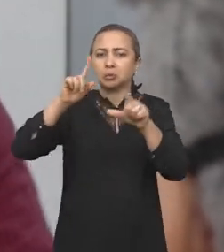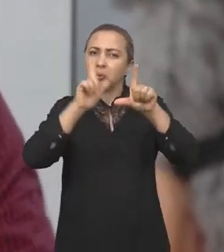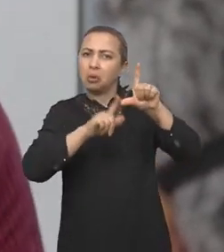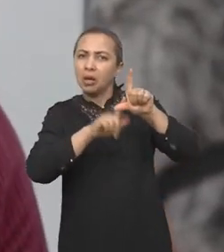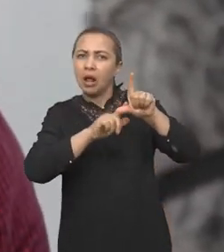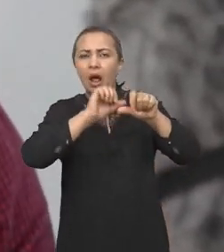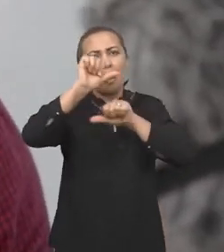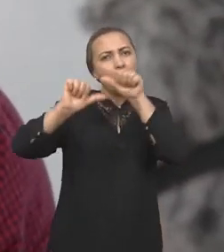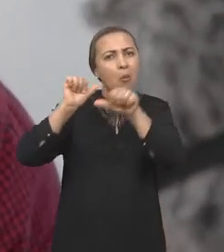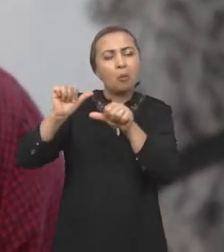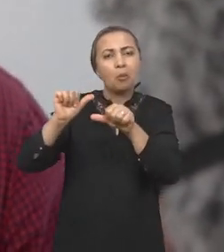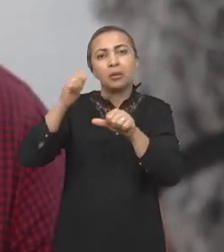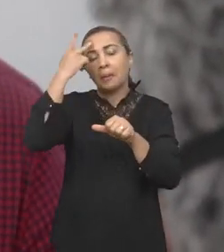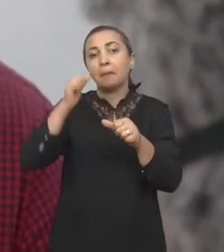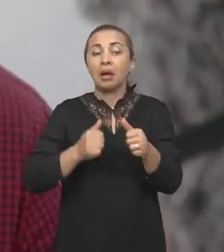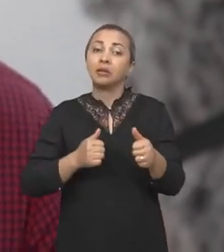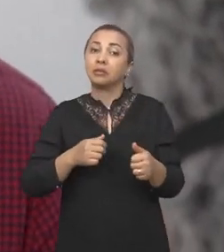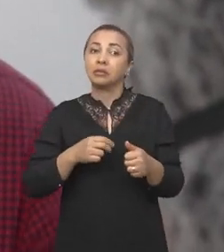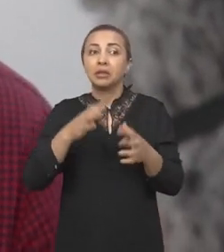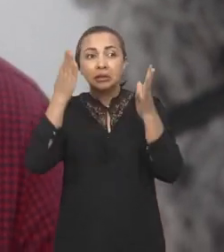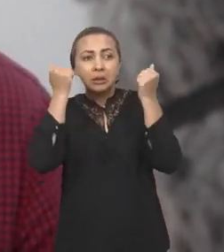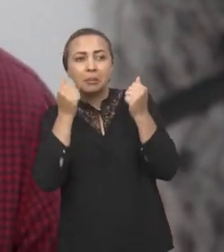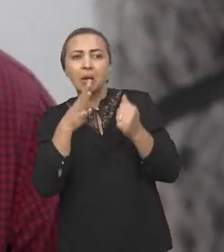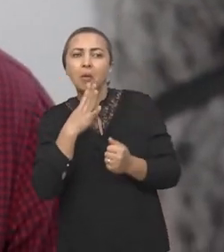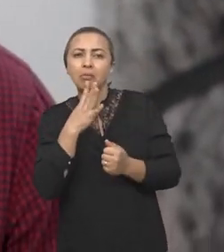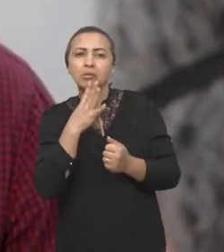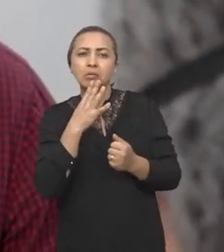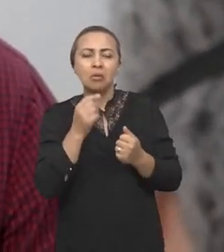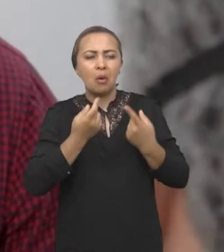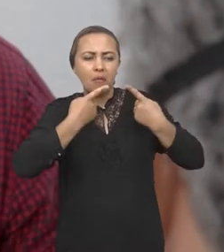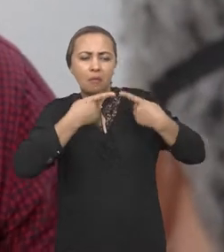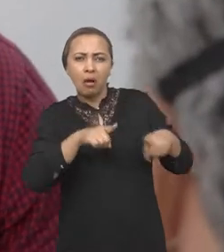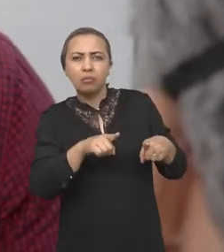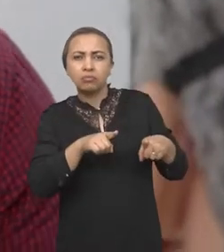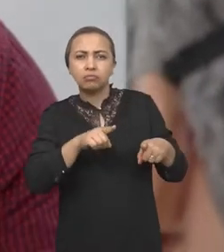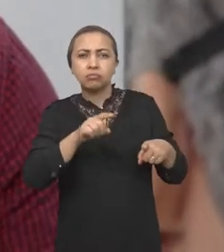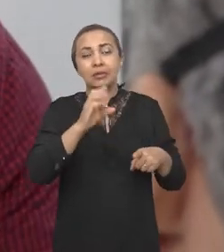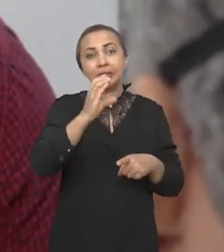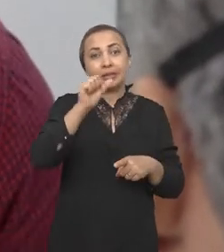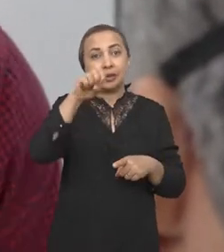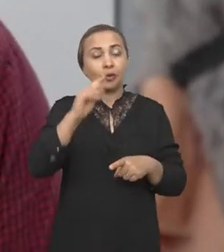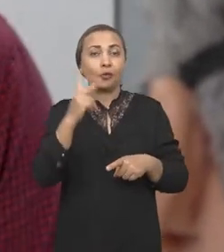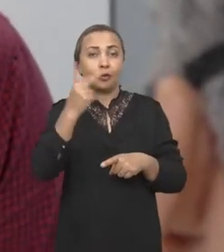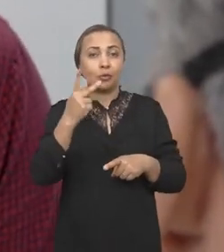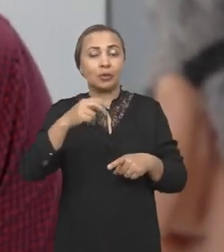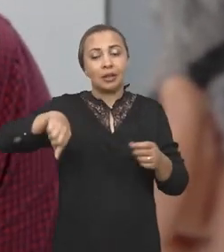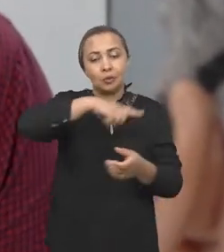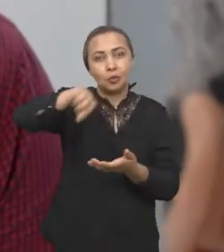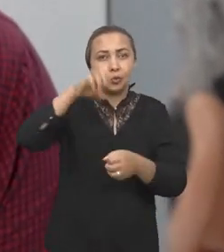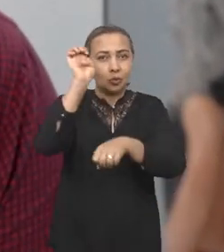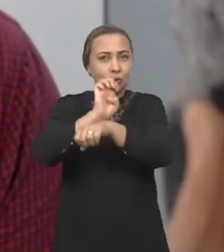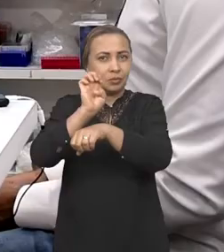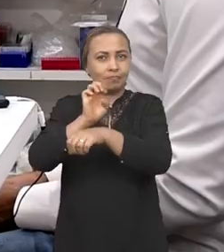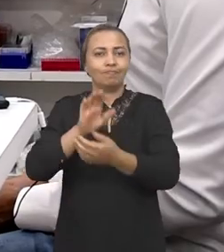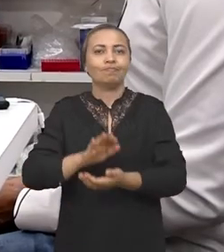se uma letra ou outra muda, e o impacto que isso pode ter no SARS-CoV-2 que está circulando aqui no